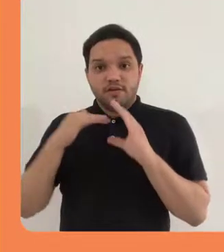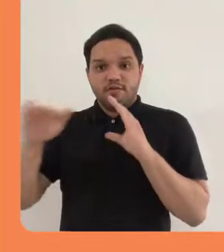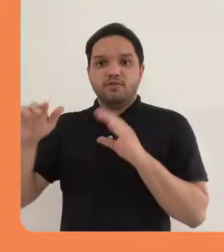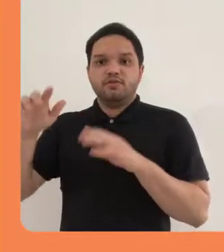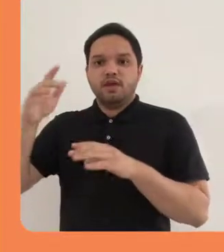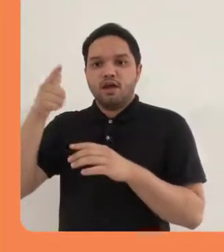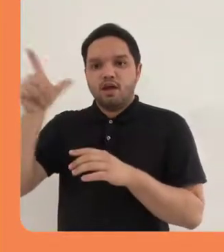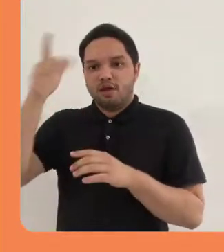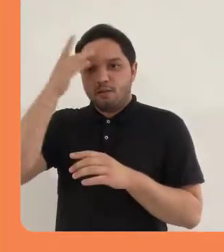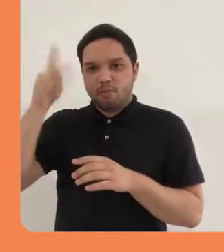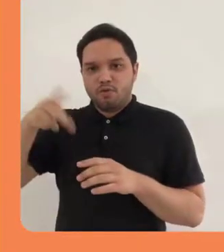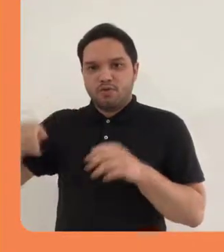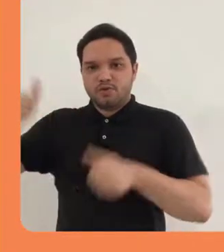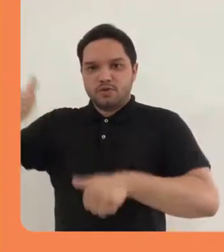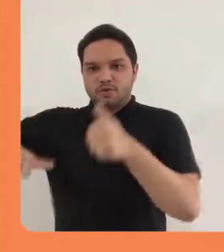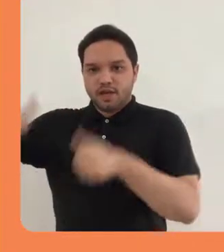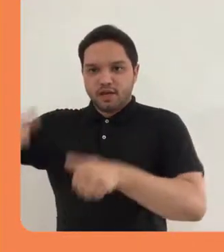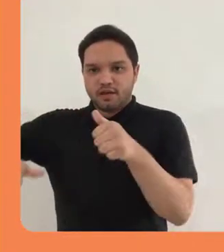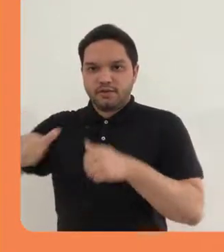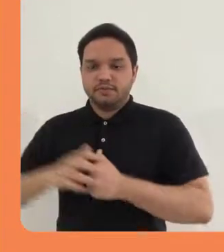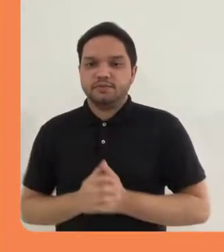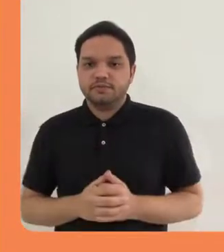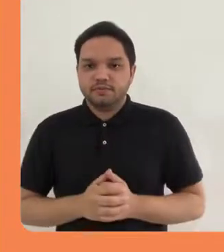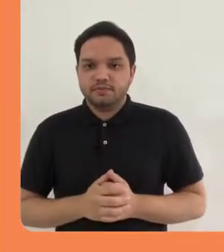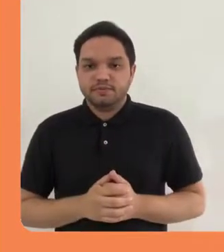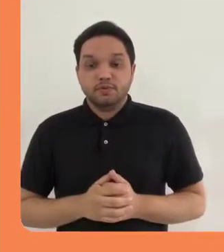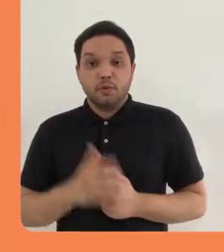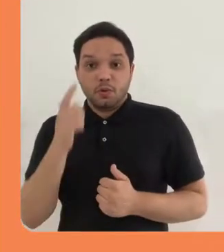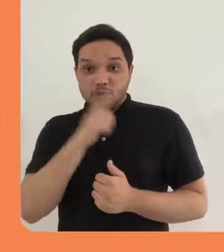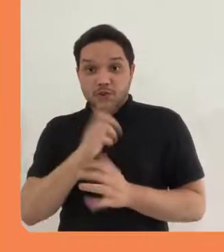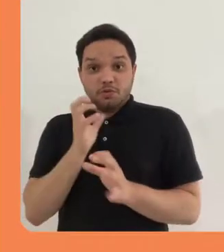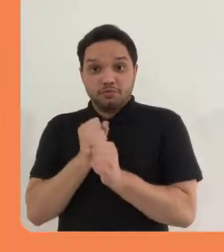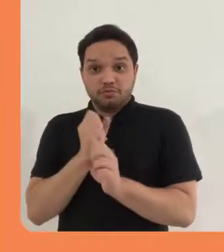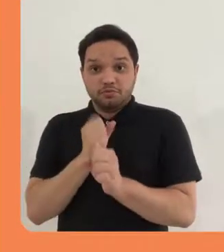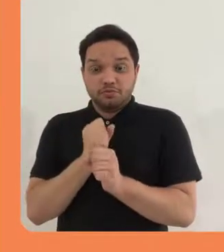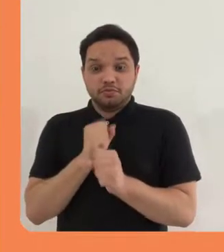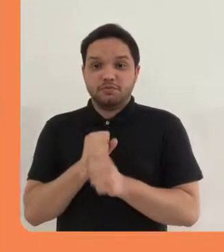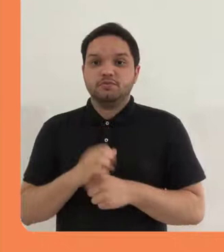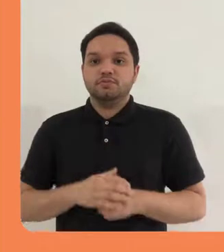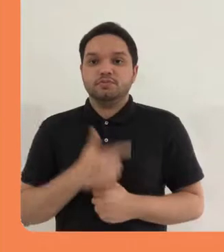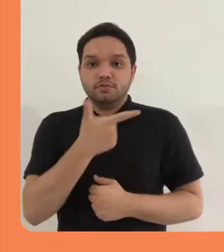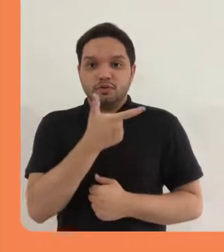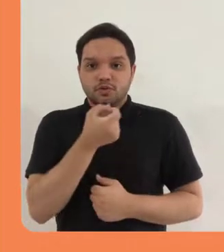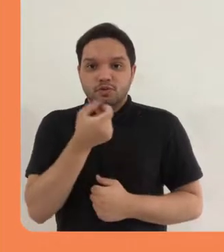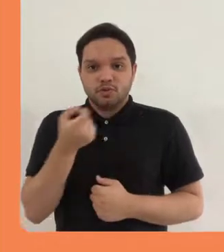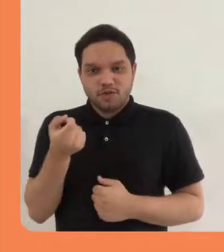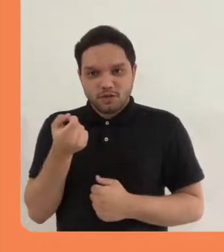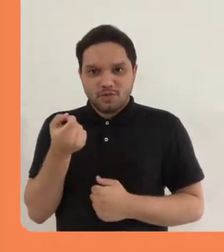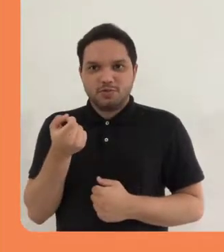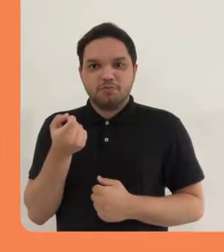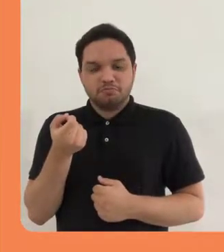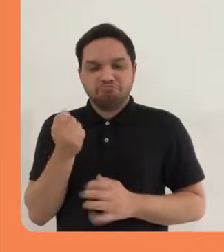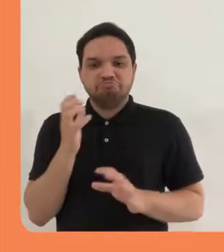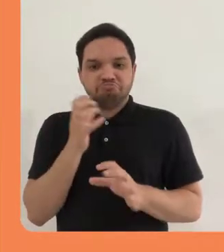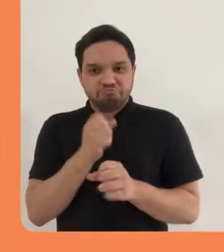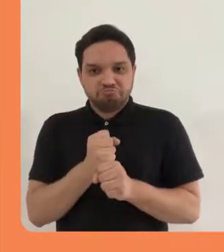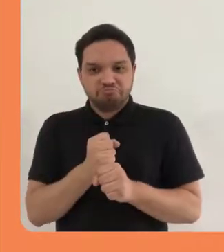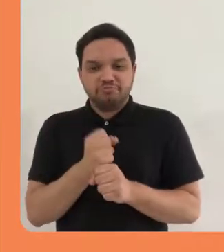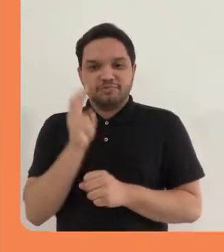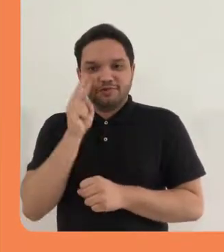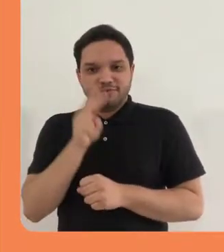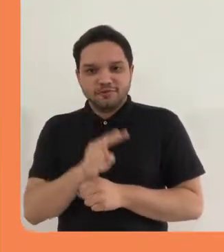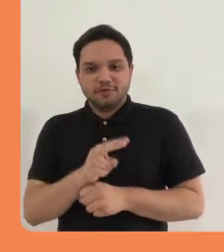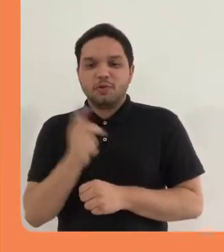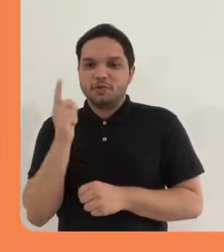Você ainda pode fazer alterações, já está enviado para avaliação. Vamos ver, ganhamos mais alguns pontos. Ó,